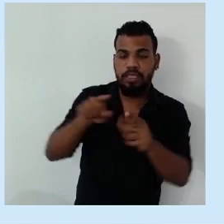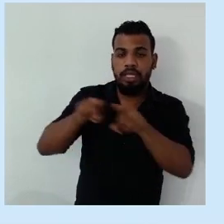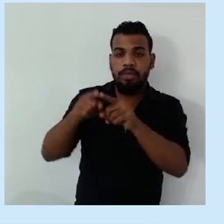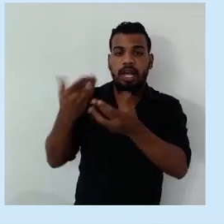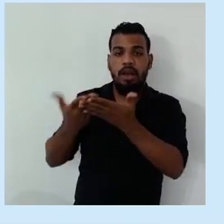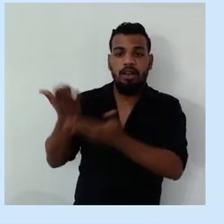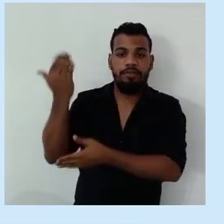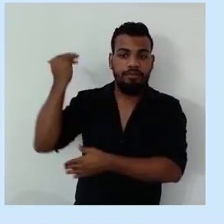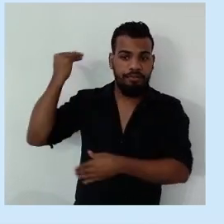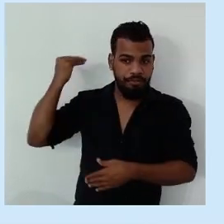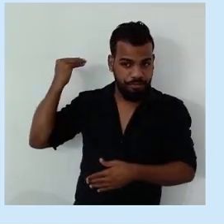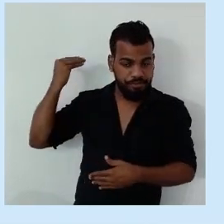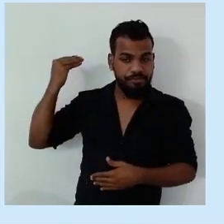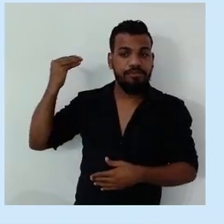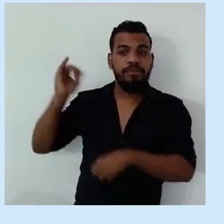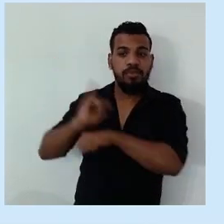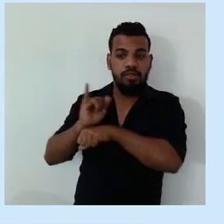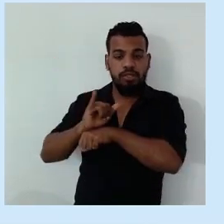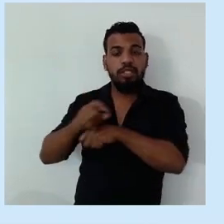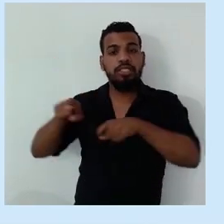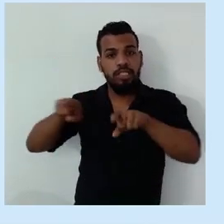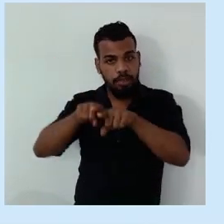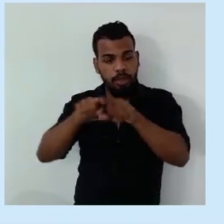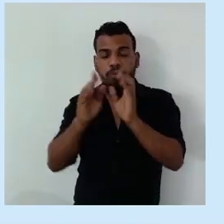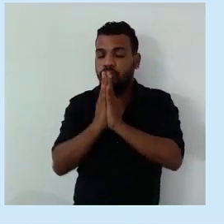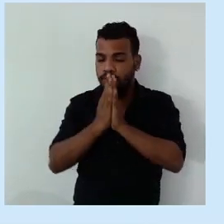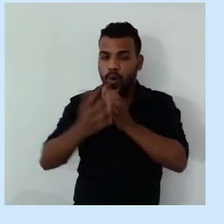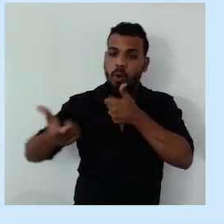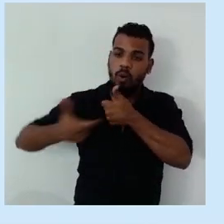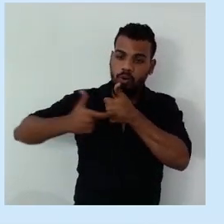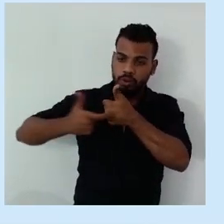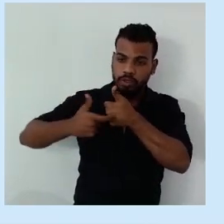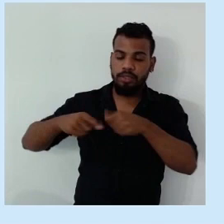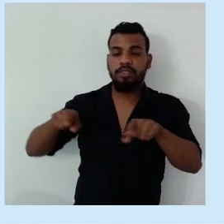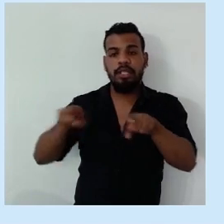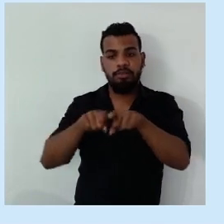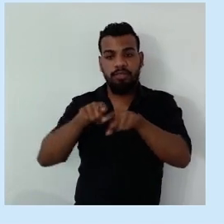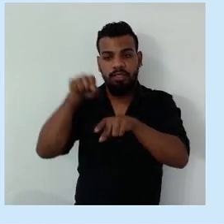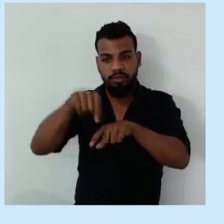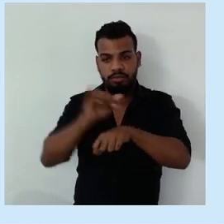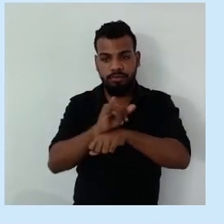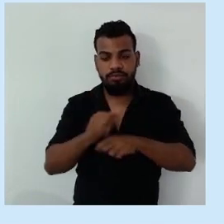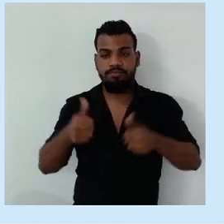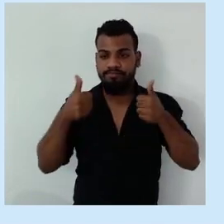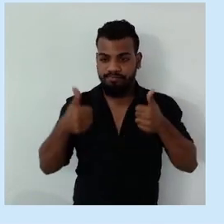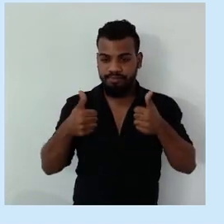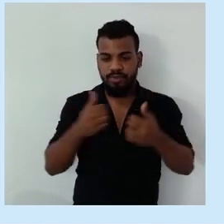Também curta as nossas aulas, curta a nossa página.